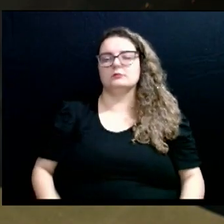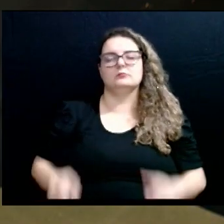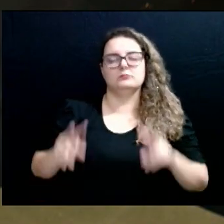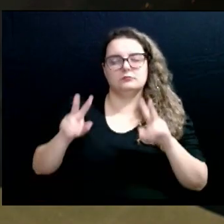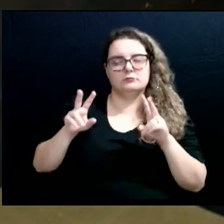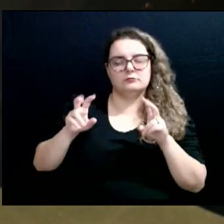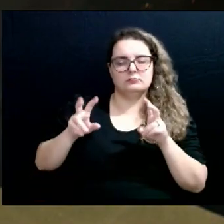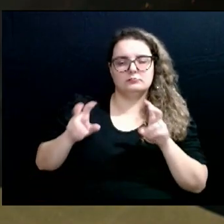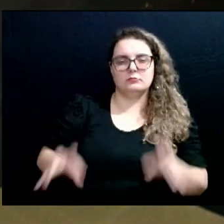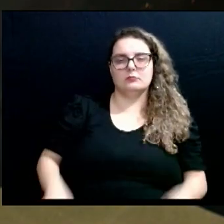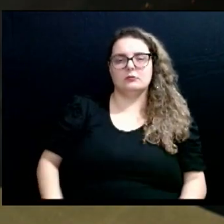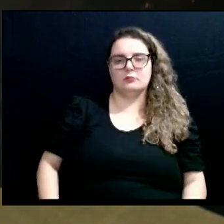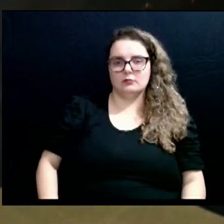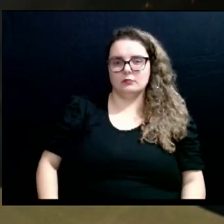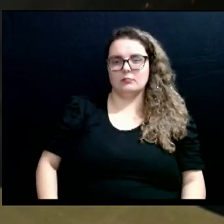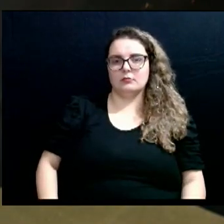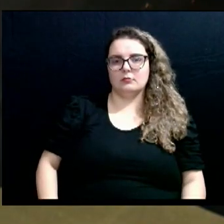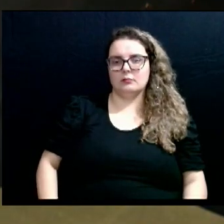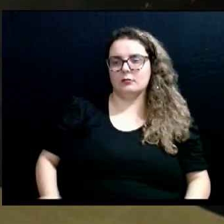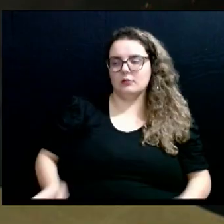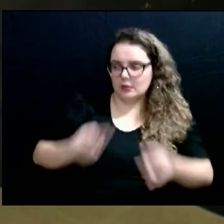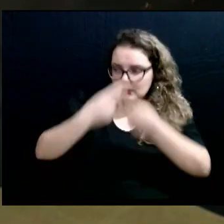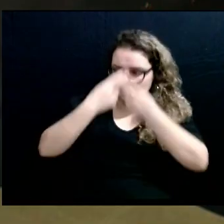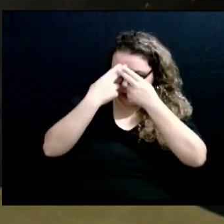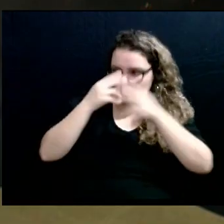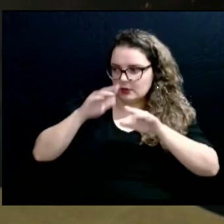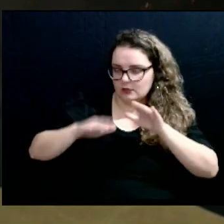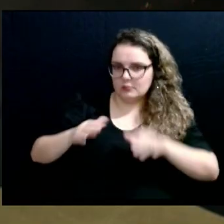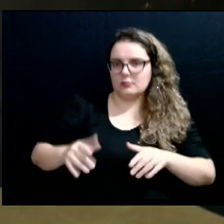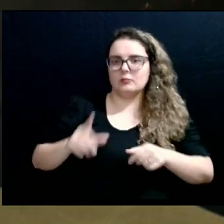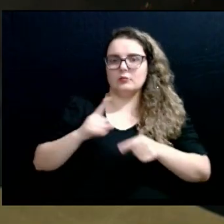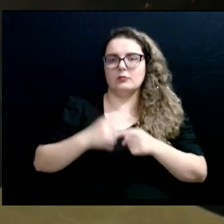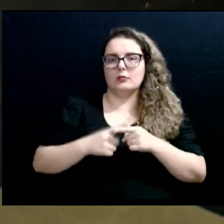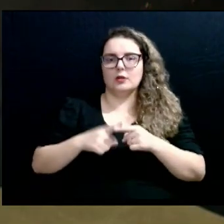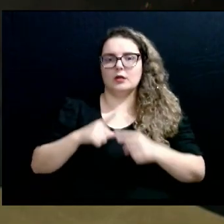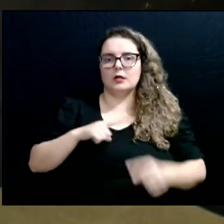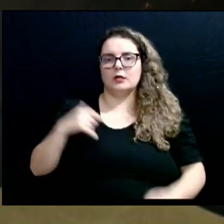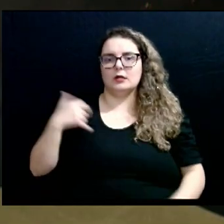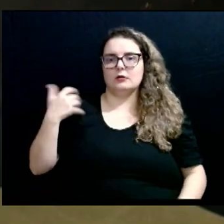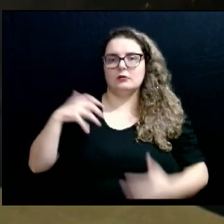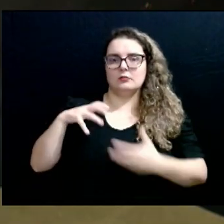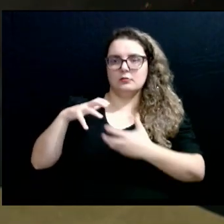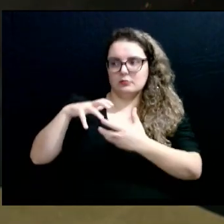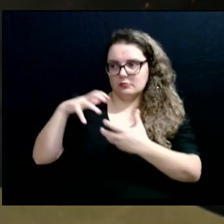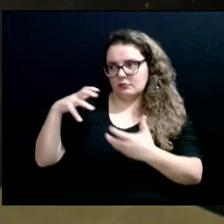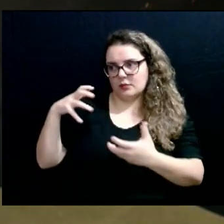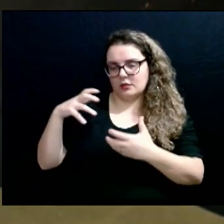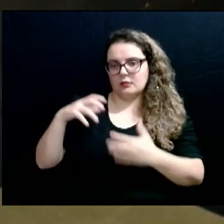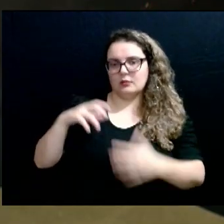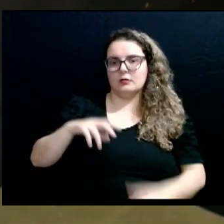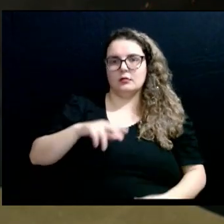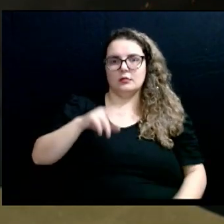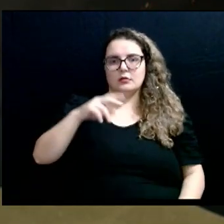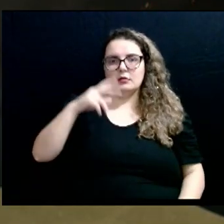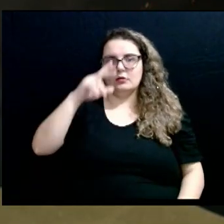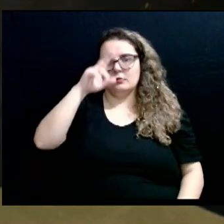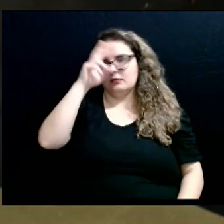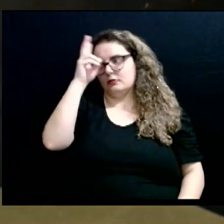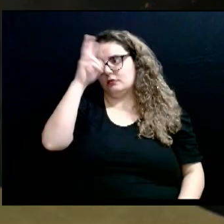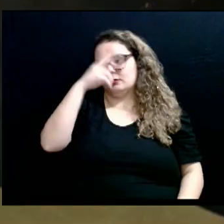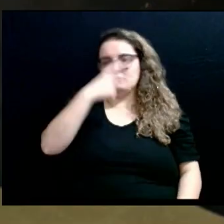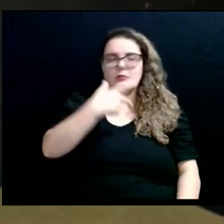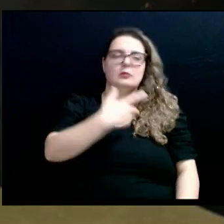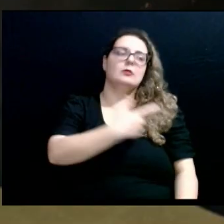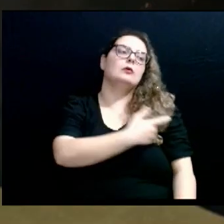aí, um trauma, de repente, porque tem adultos que desmaiam quando Tem. vão tomar uma injeção, tirar